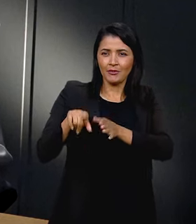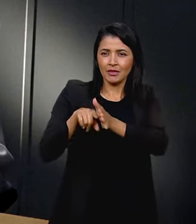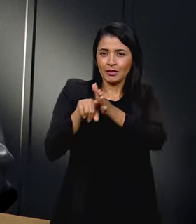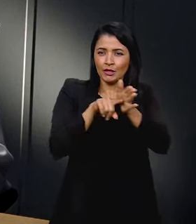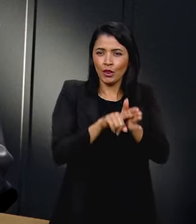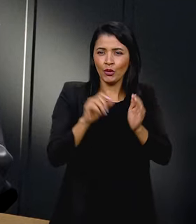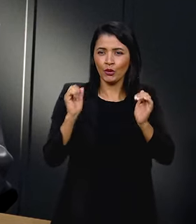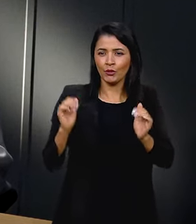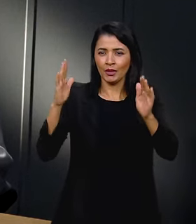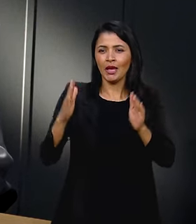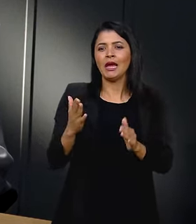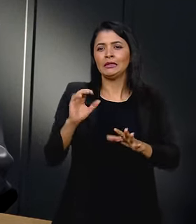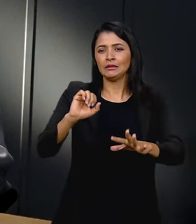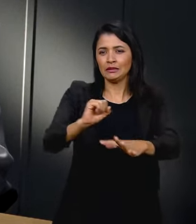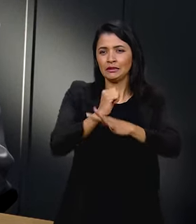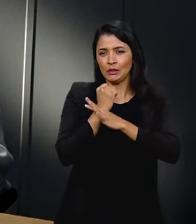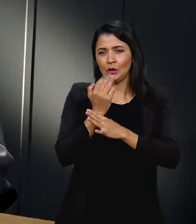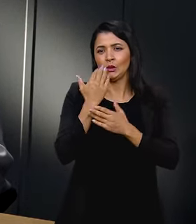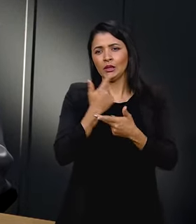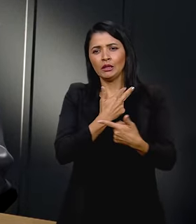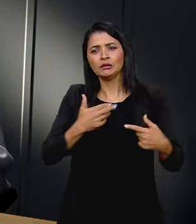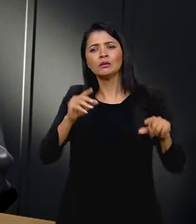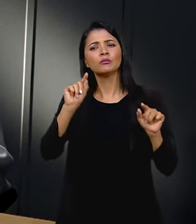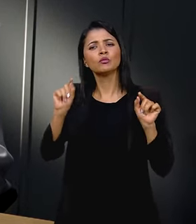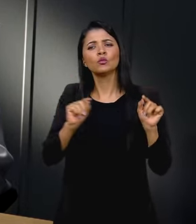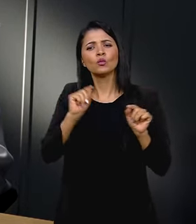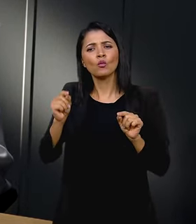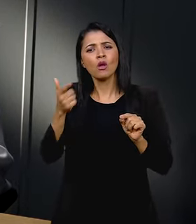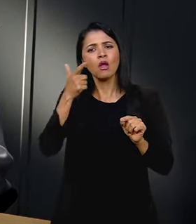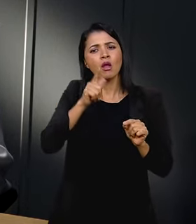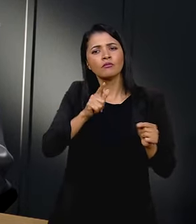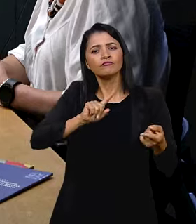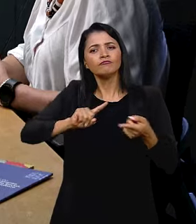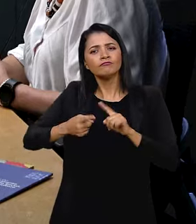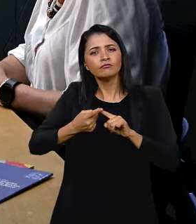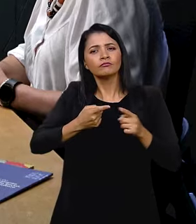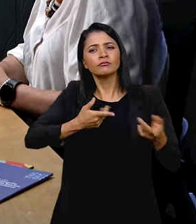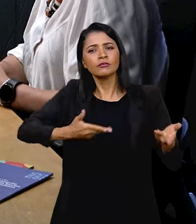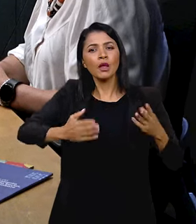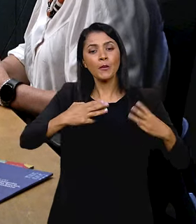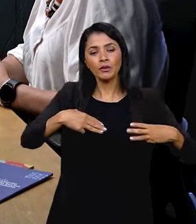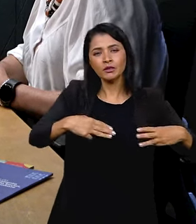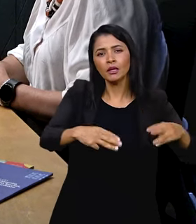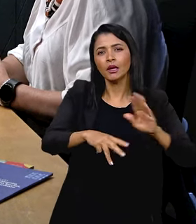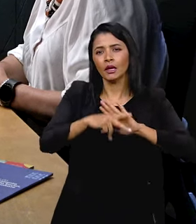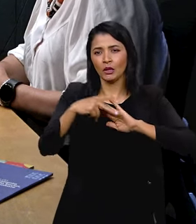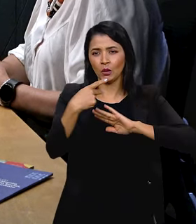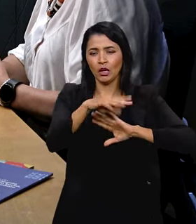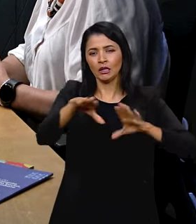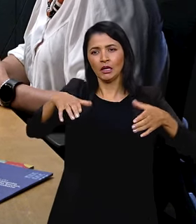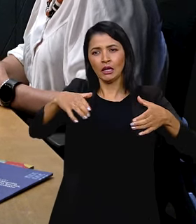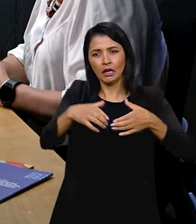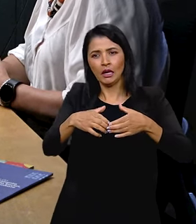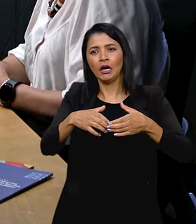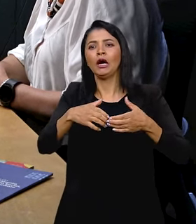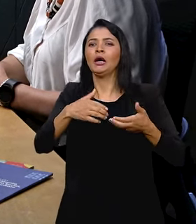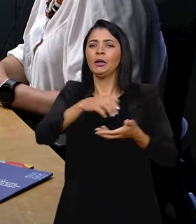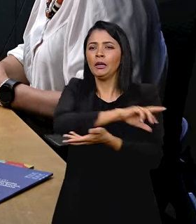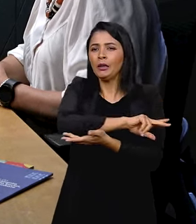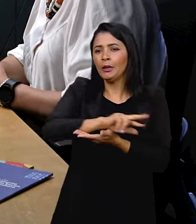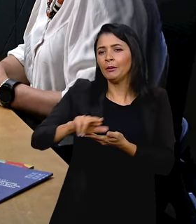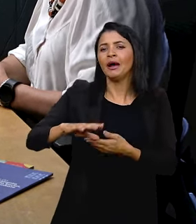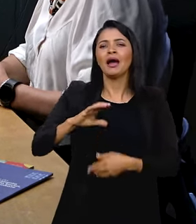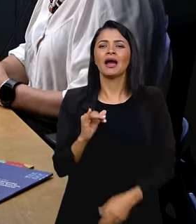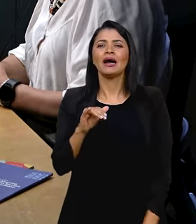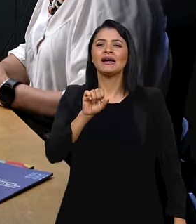pesquisadores em soberania e segurança alimentar para eh articular os Ministérios da câmara interministerial de segurança alimentar e nutricional